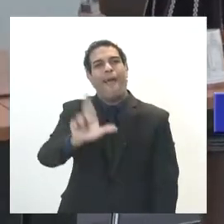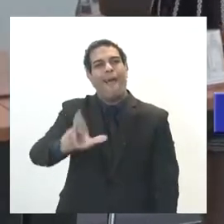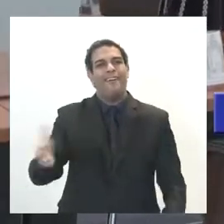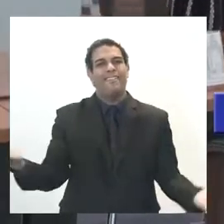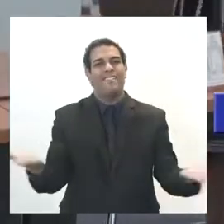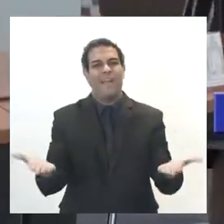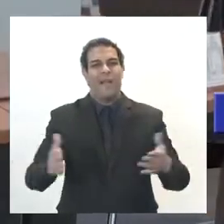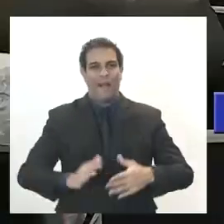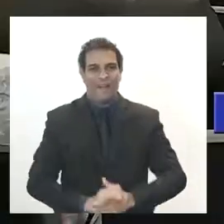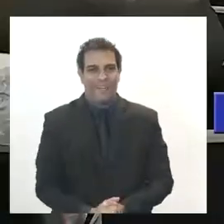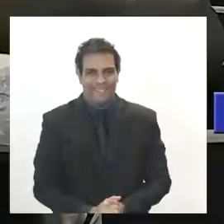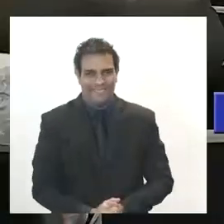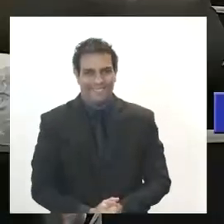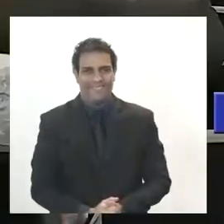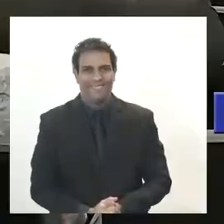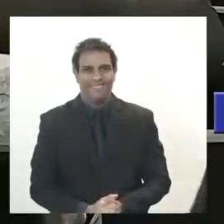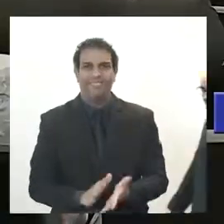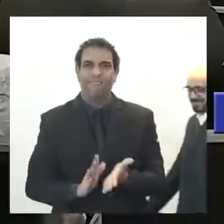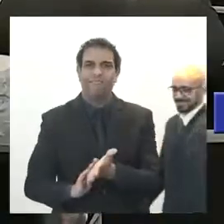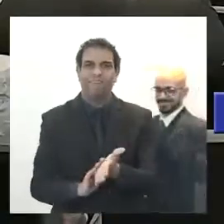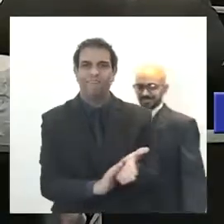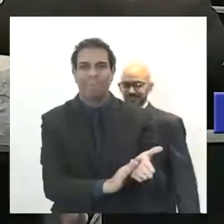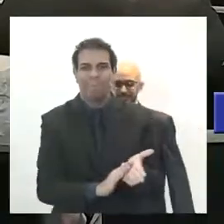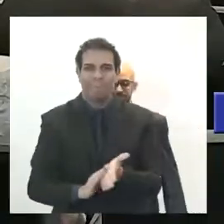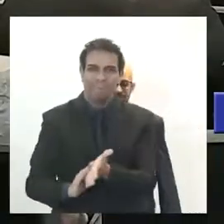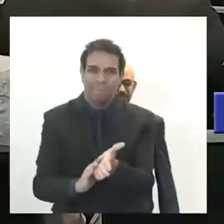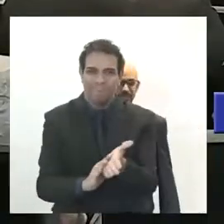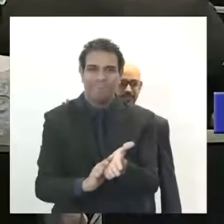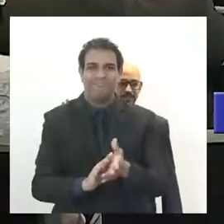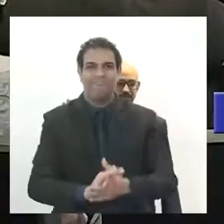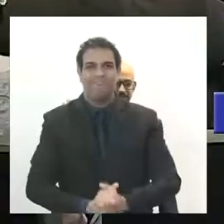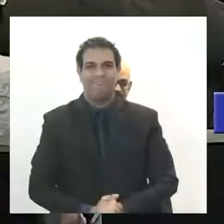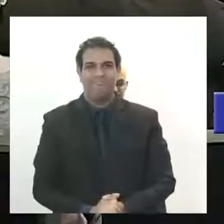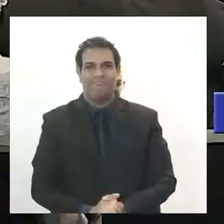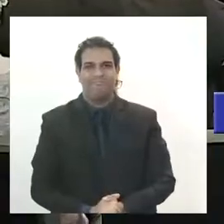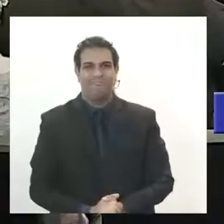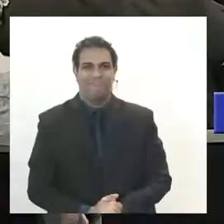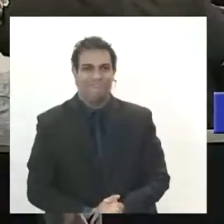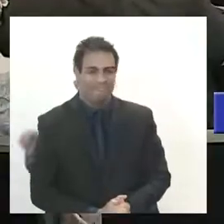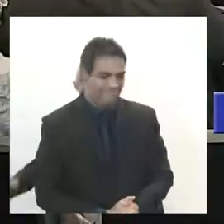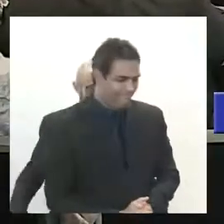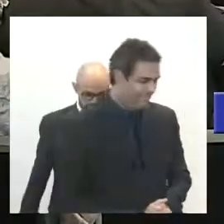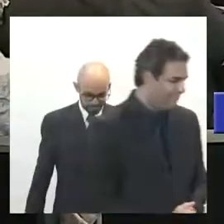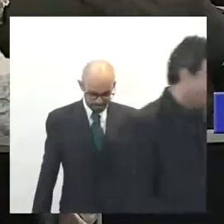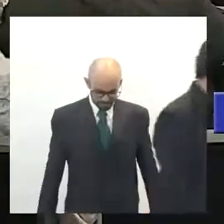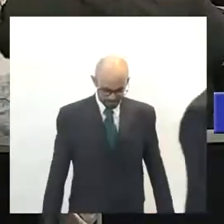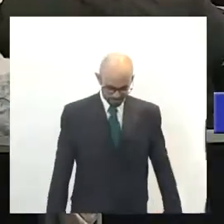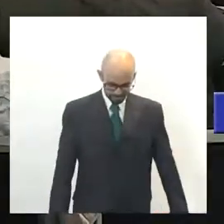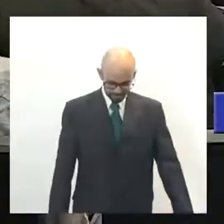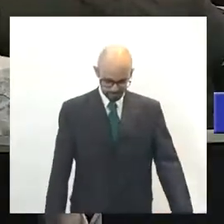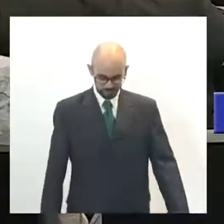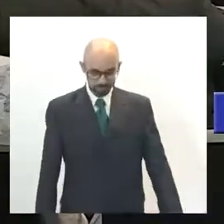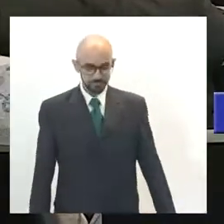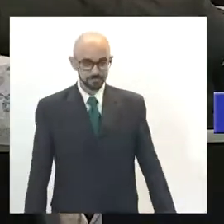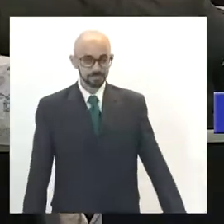e obrigado obrigado a